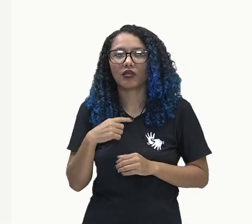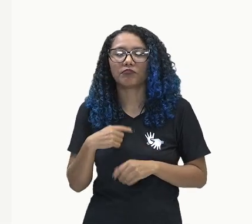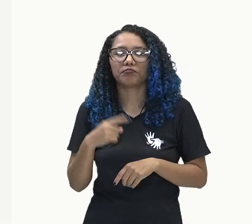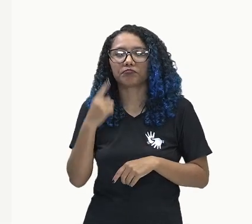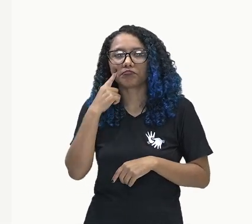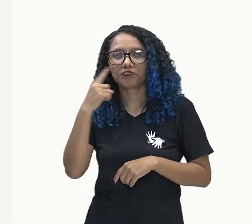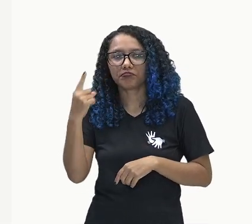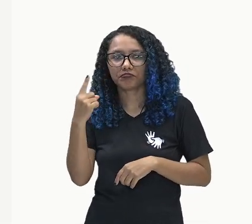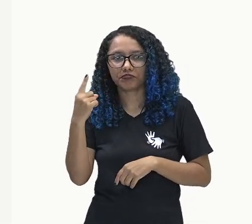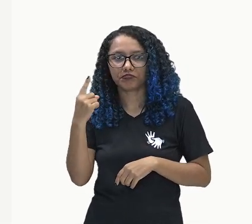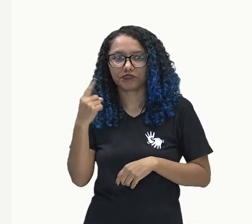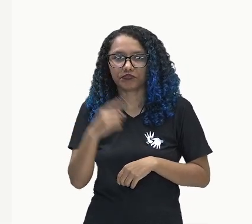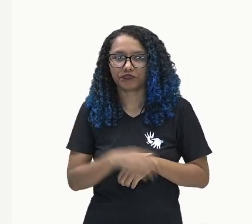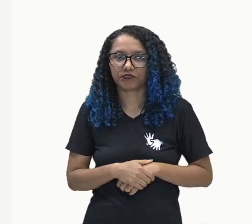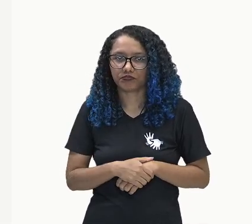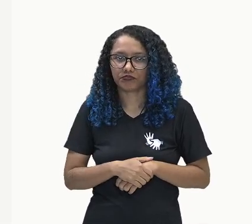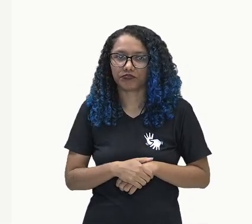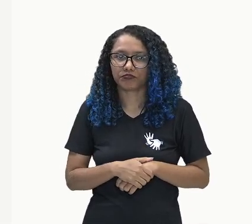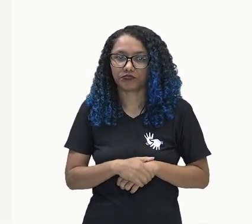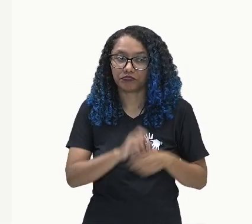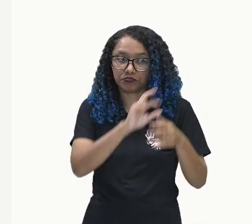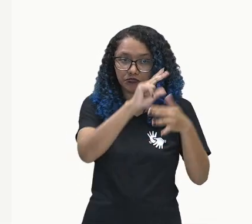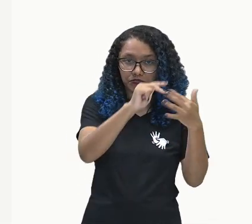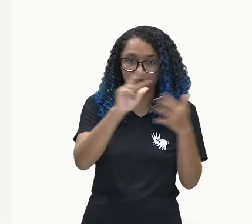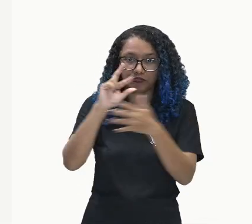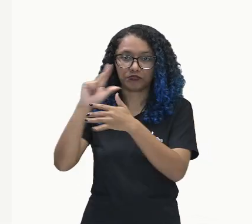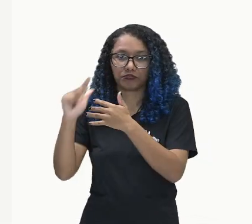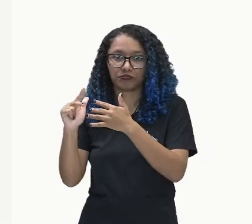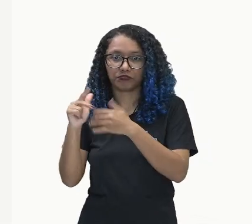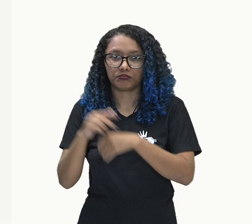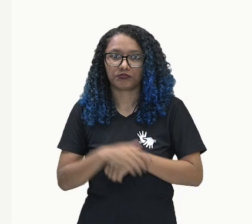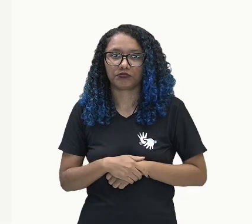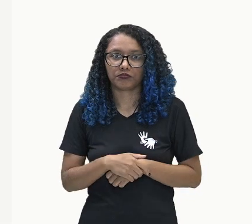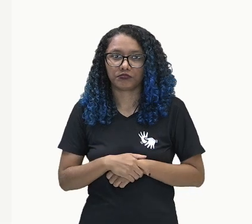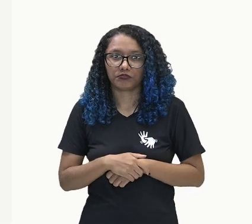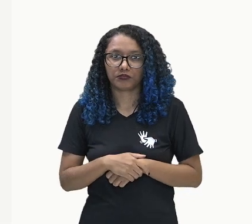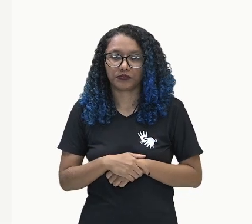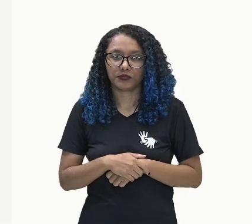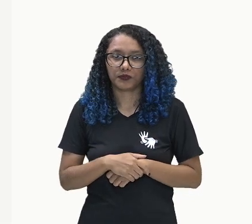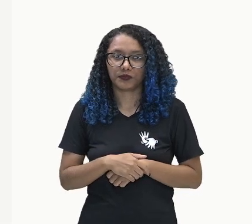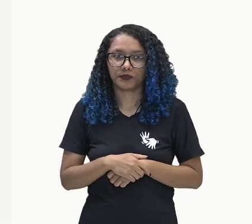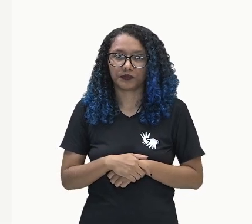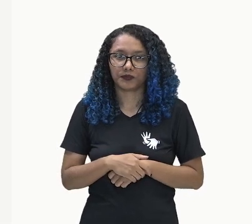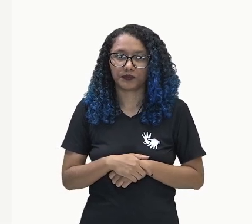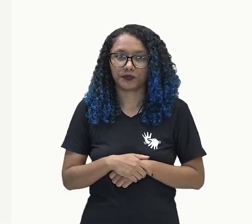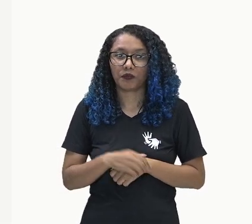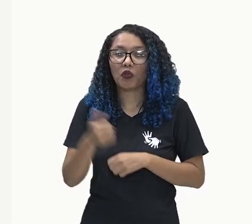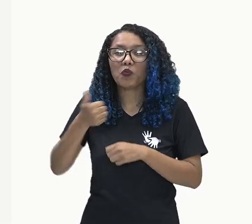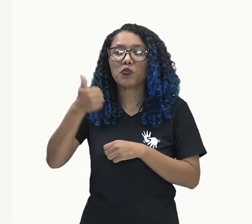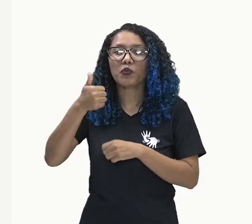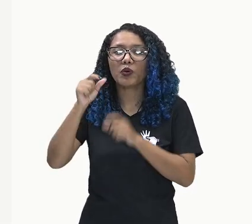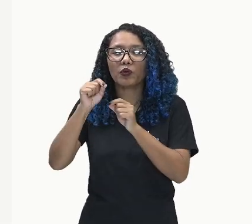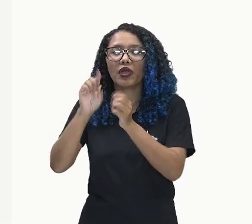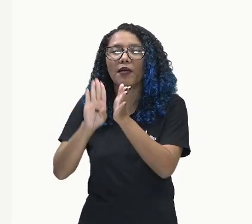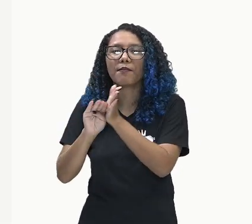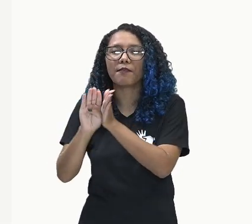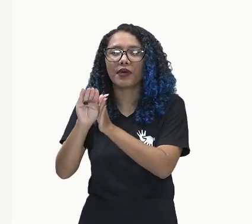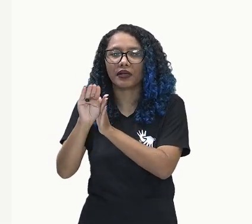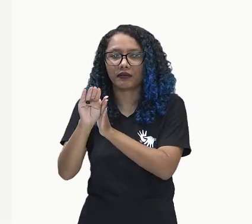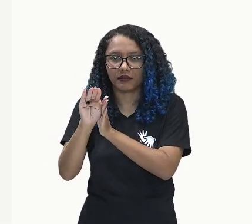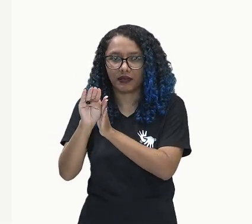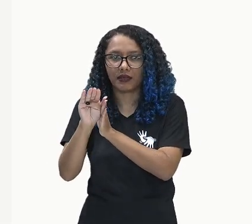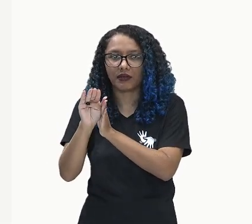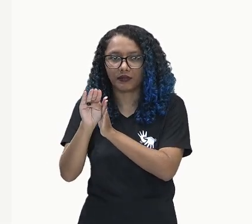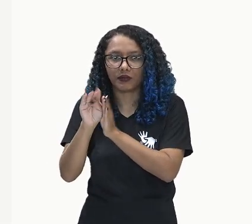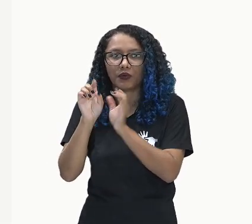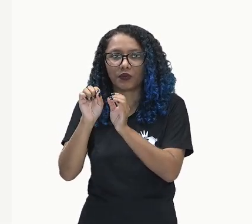aqui participando desse mini esquema de protocolo. O primeiro indivíduo é uma bactéria, onde foi